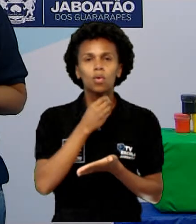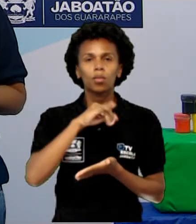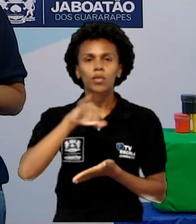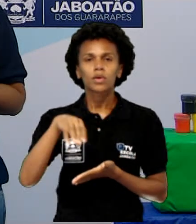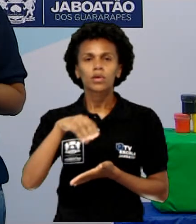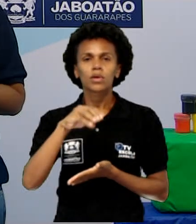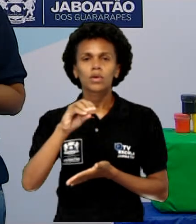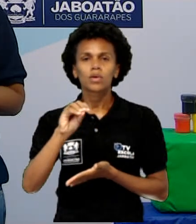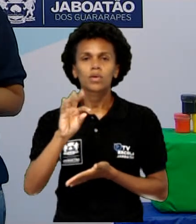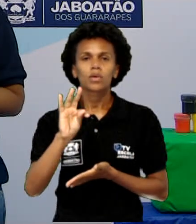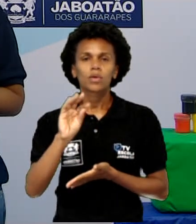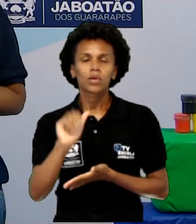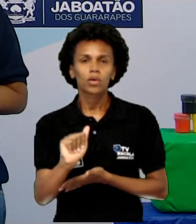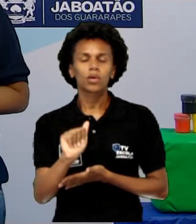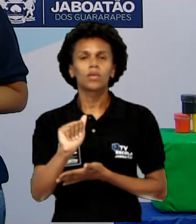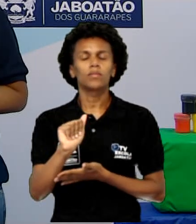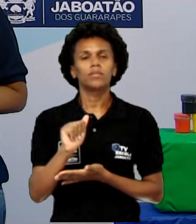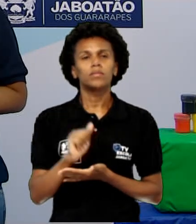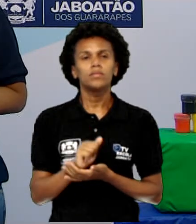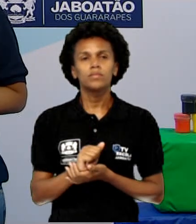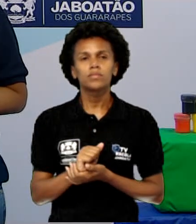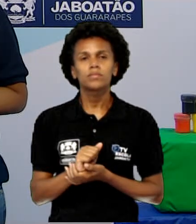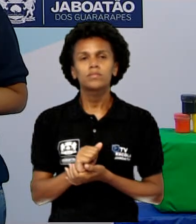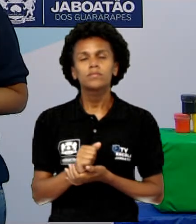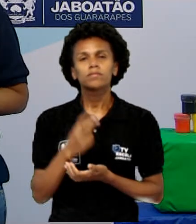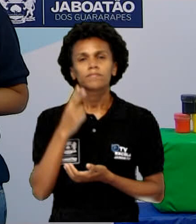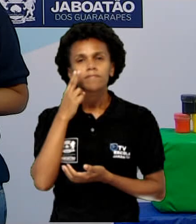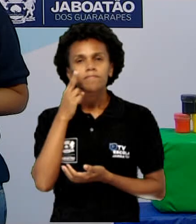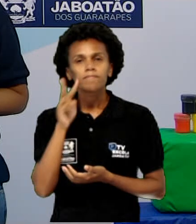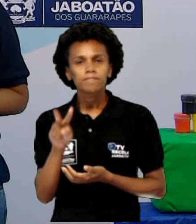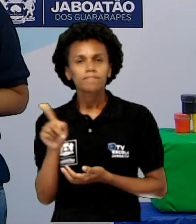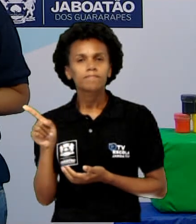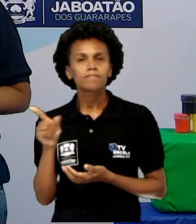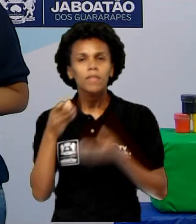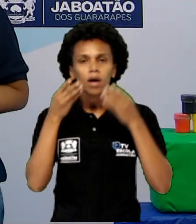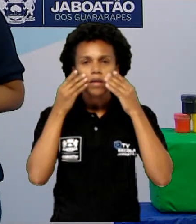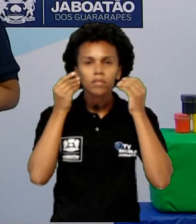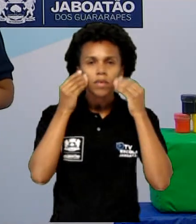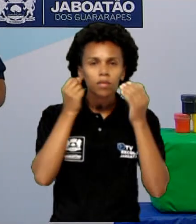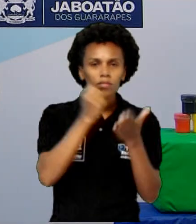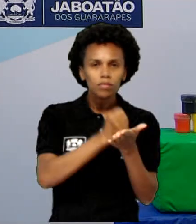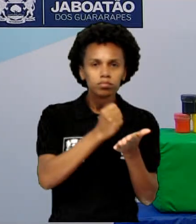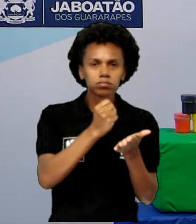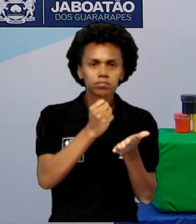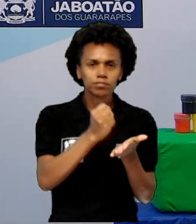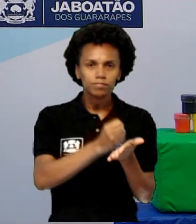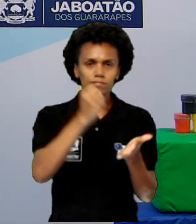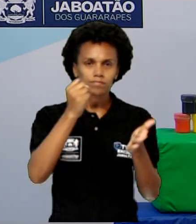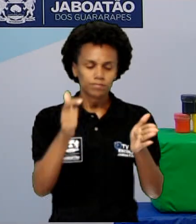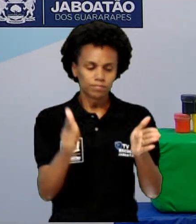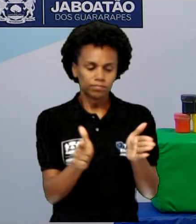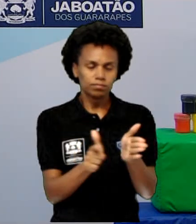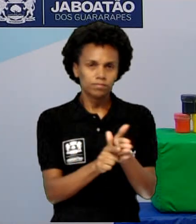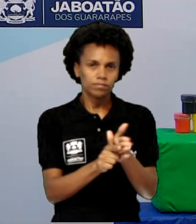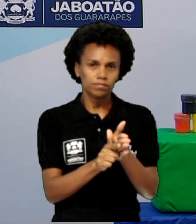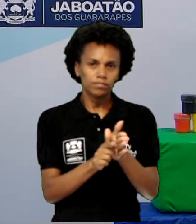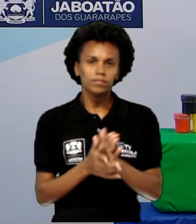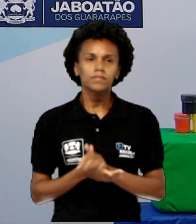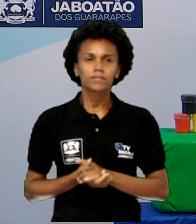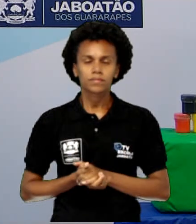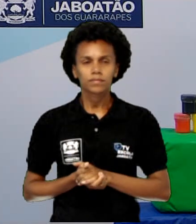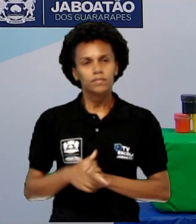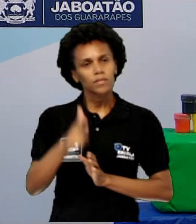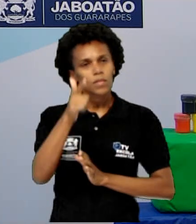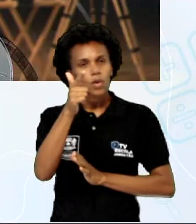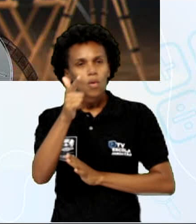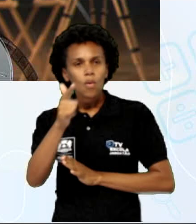madeira, ó. Ele pegou a madeira e imprimiu a imagem na folha, ok? Outra arte visual que eu sei que vocês